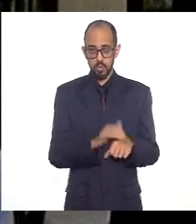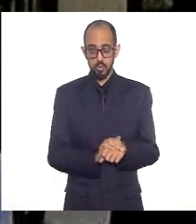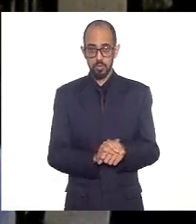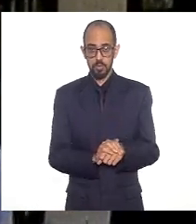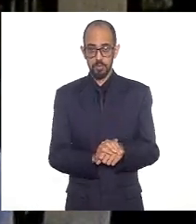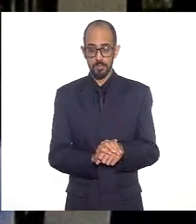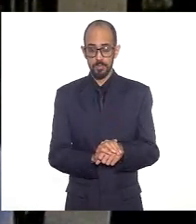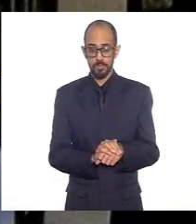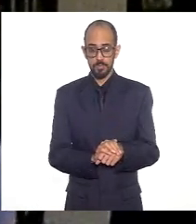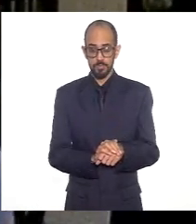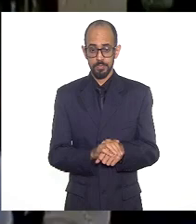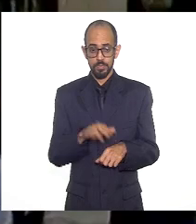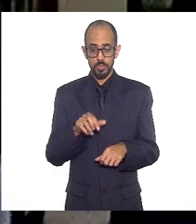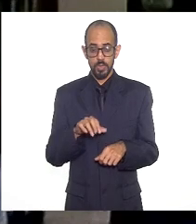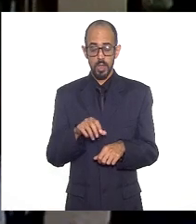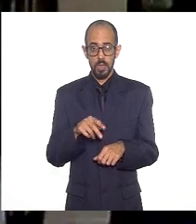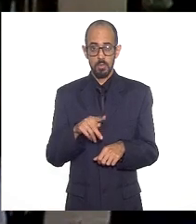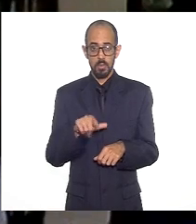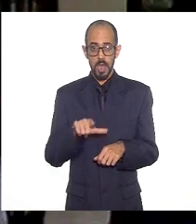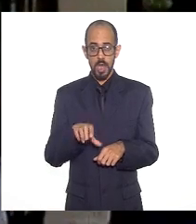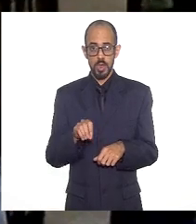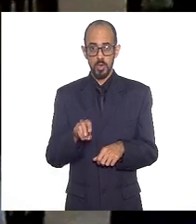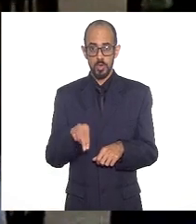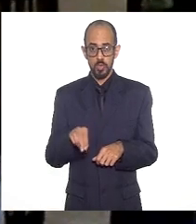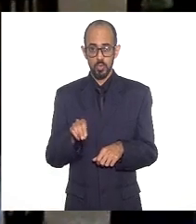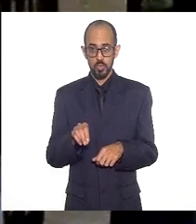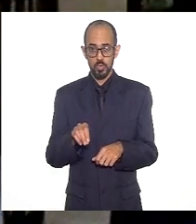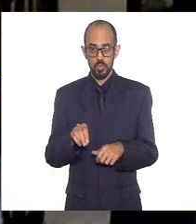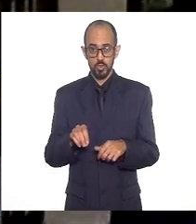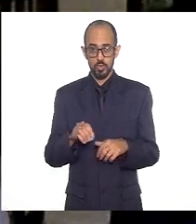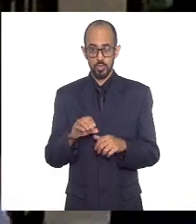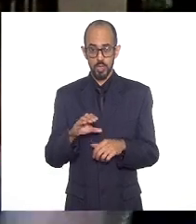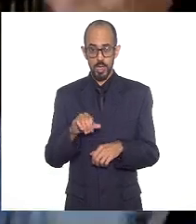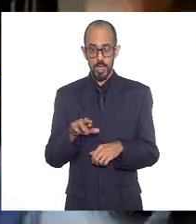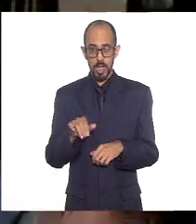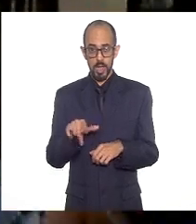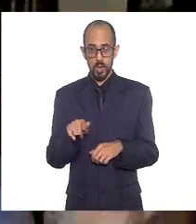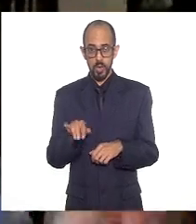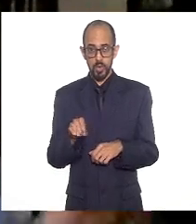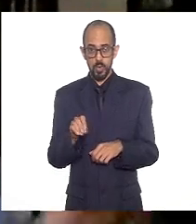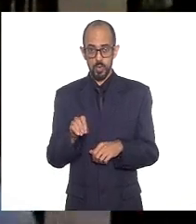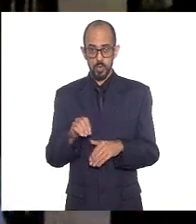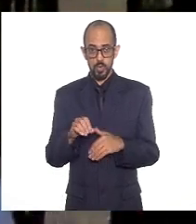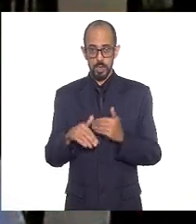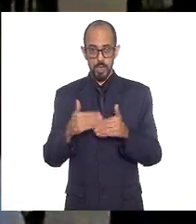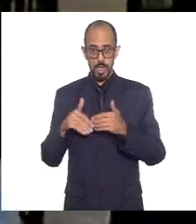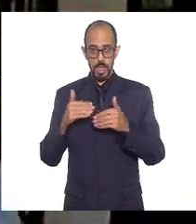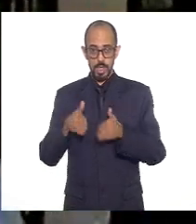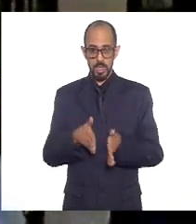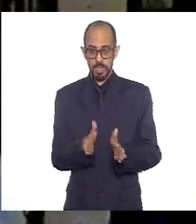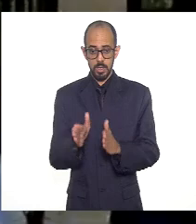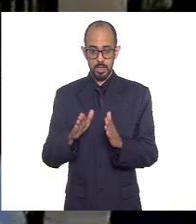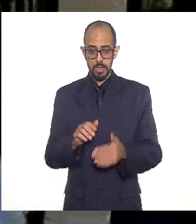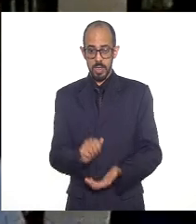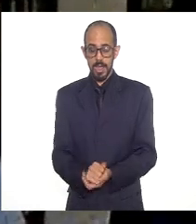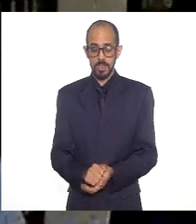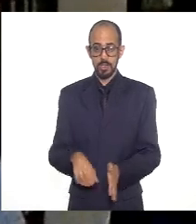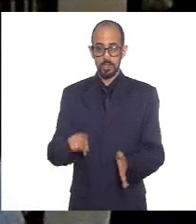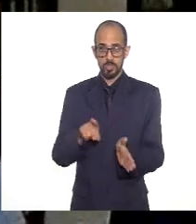implantação do plano de carga, carreira e salários da saúde, desembolsos do Rio Card,